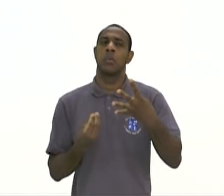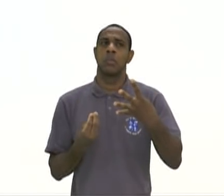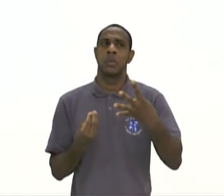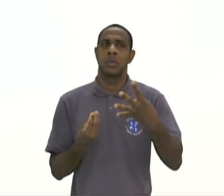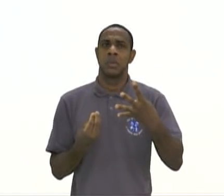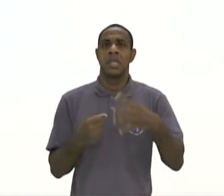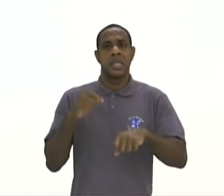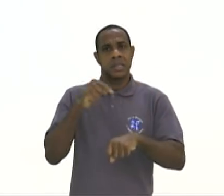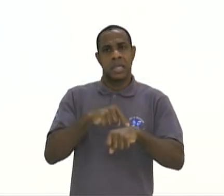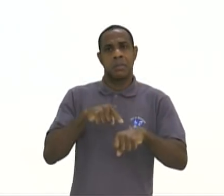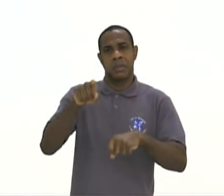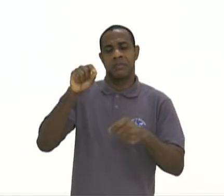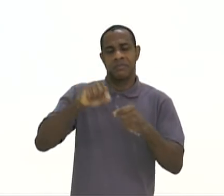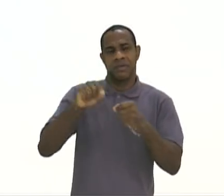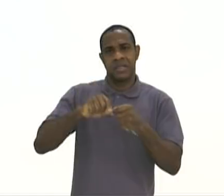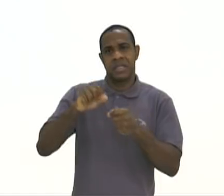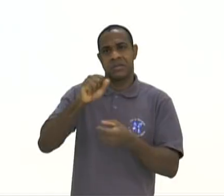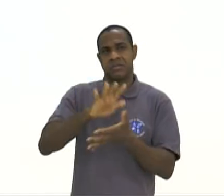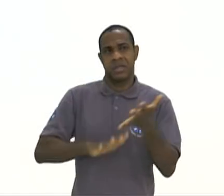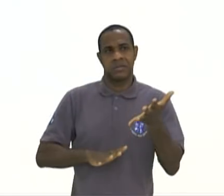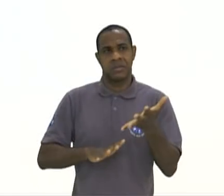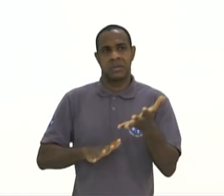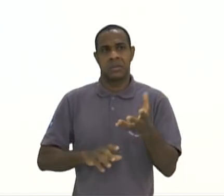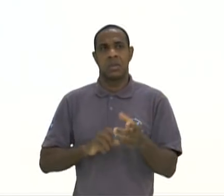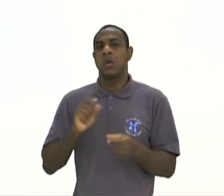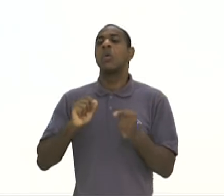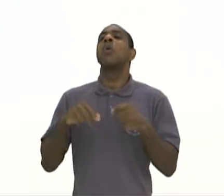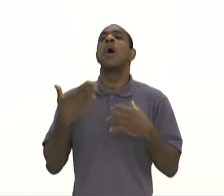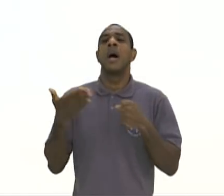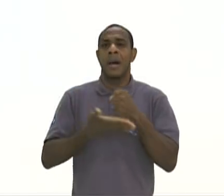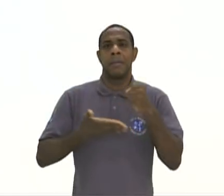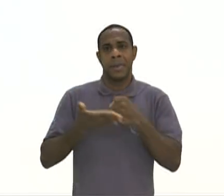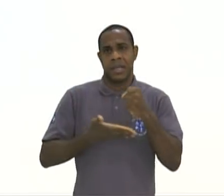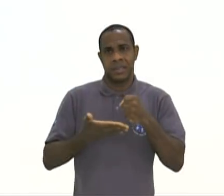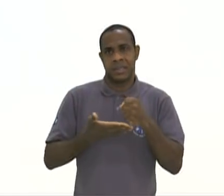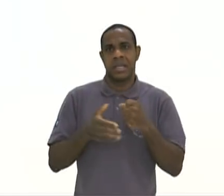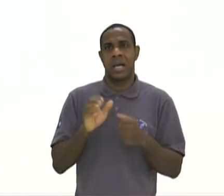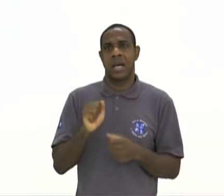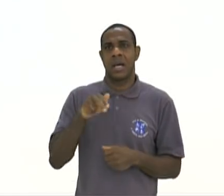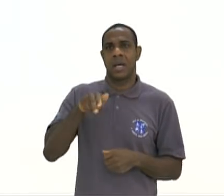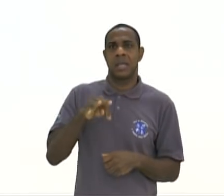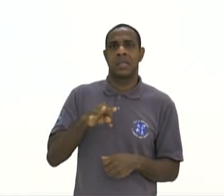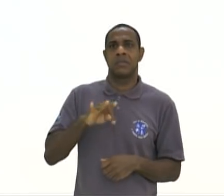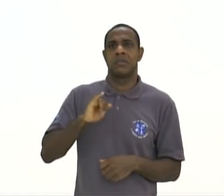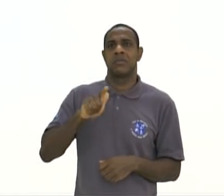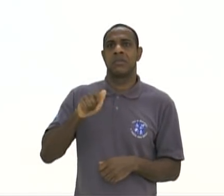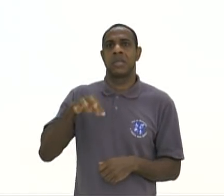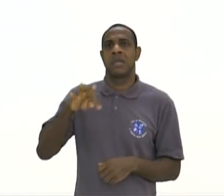então, que é o quê? Em que se baseia a antiginástica. E já já voltamos com a correção.